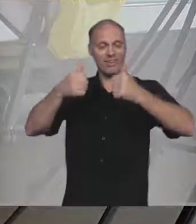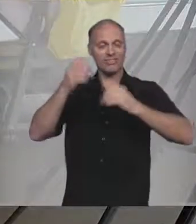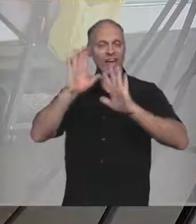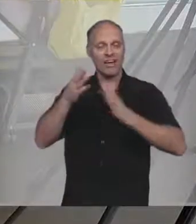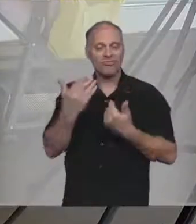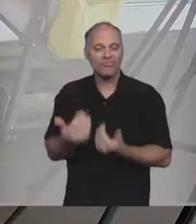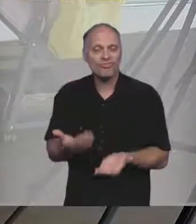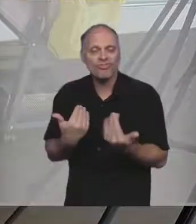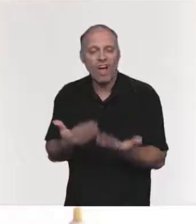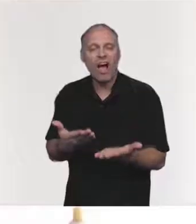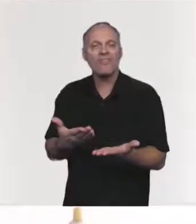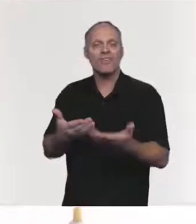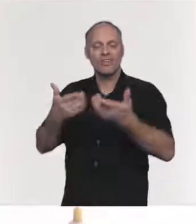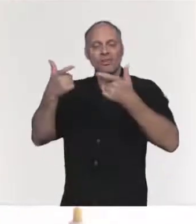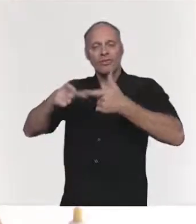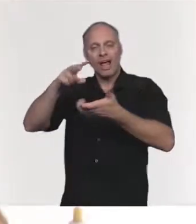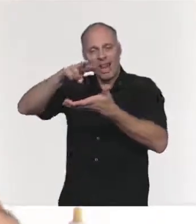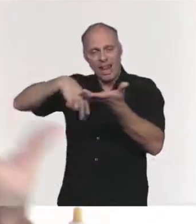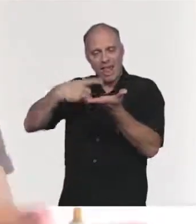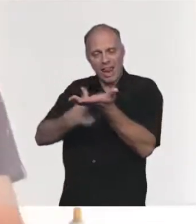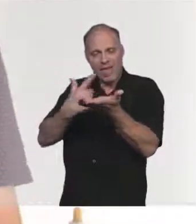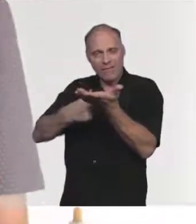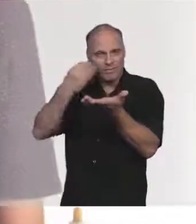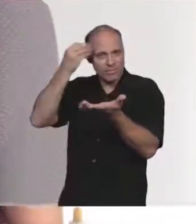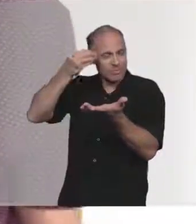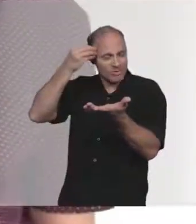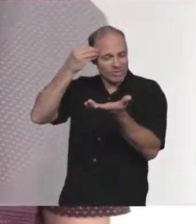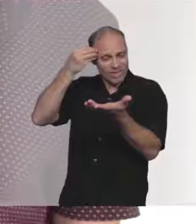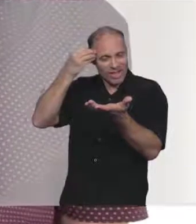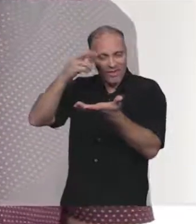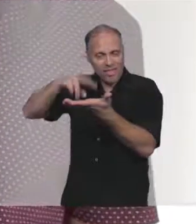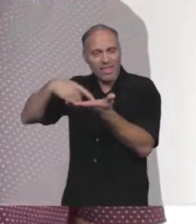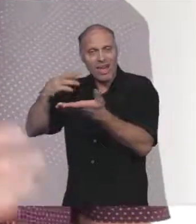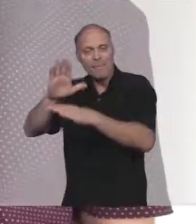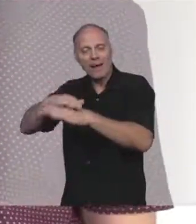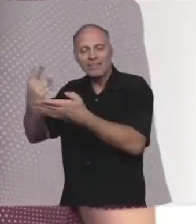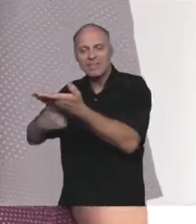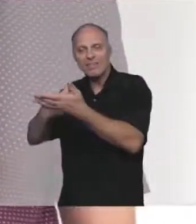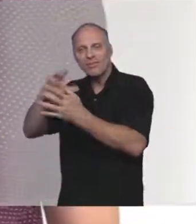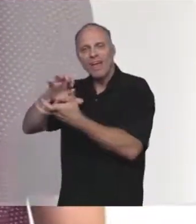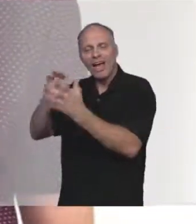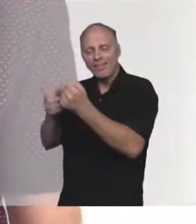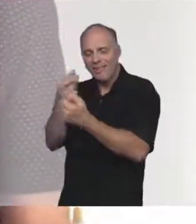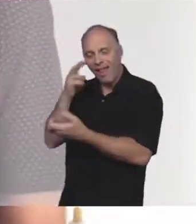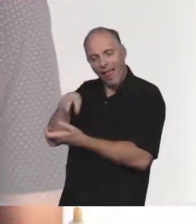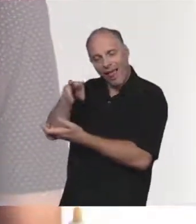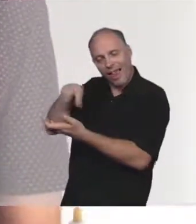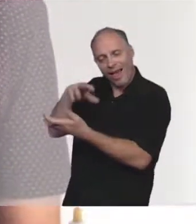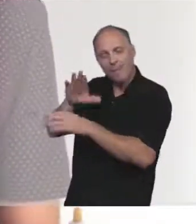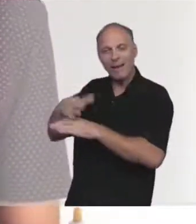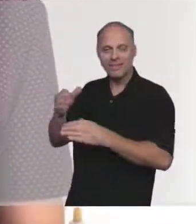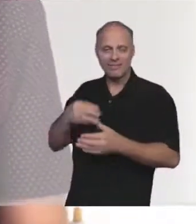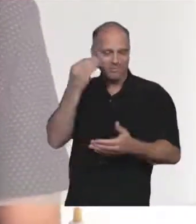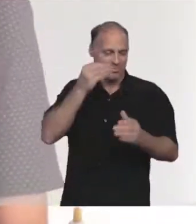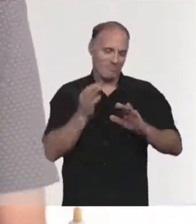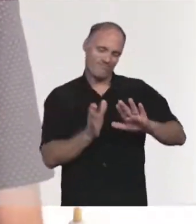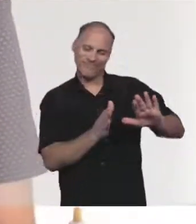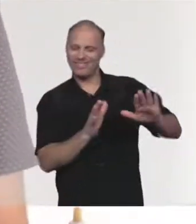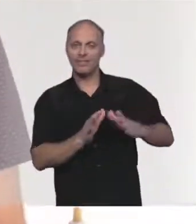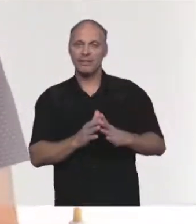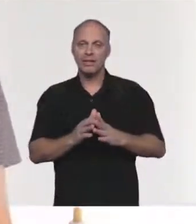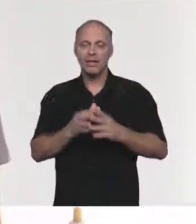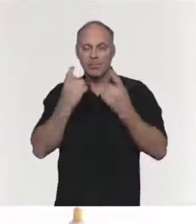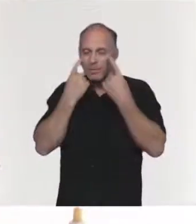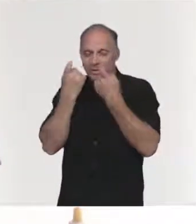adolescente, no lugar de ler livros de psicologia, eu lia muito mais livros de arte, por